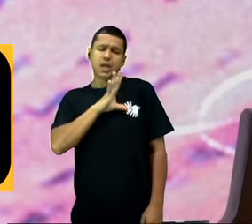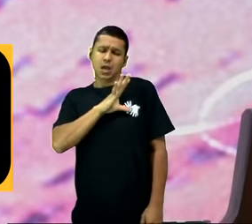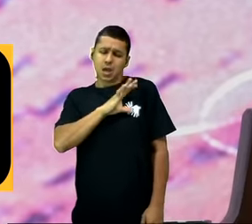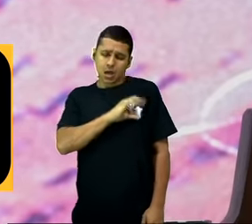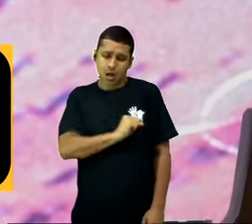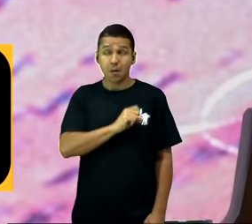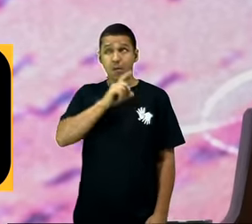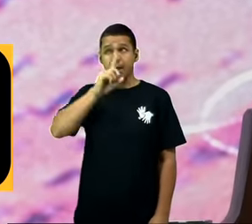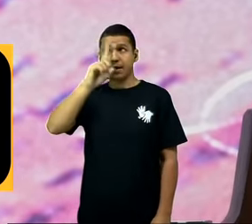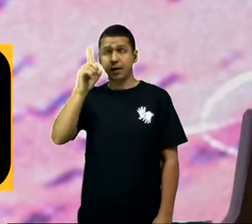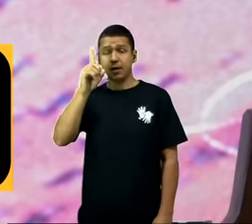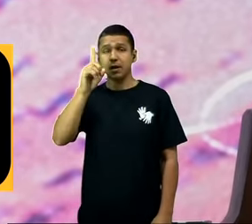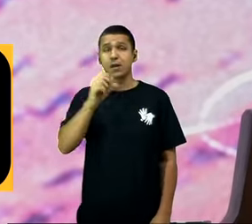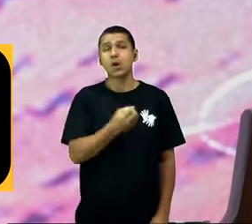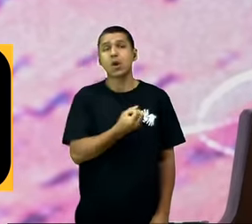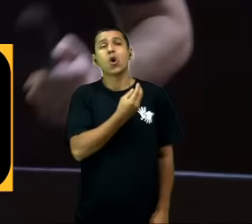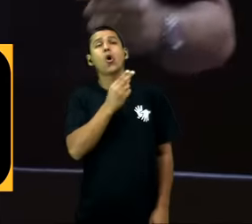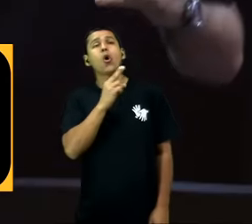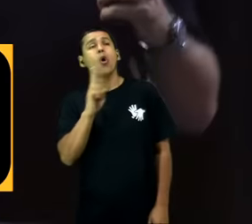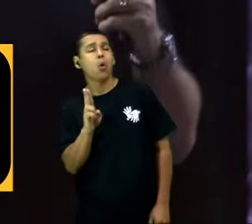Ele tem nos dado.